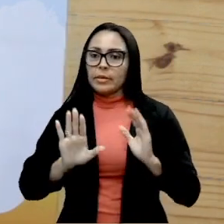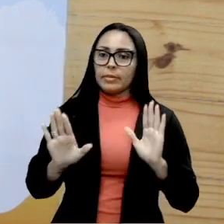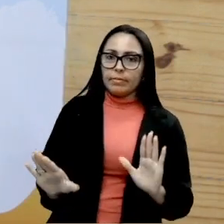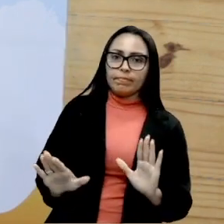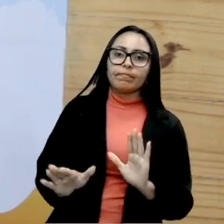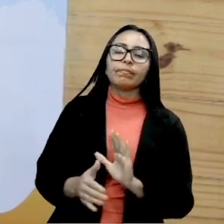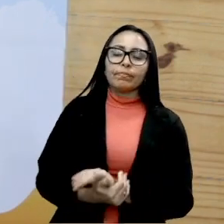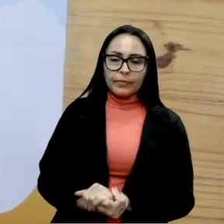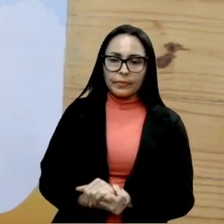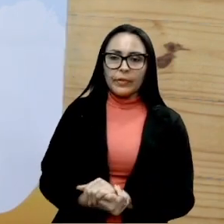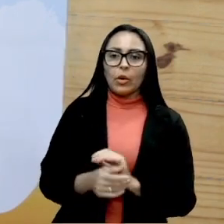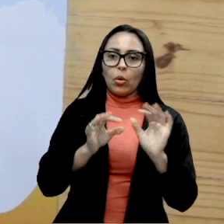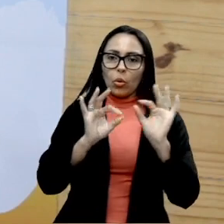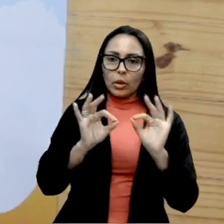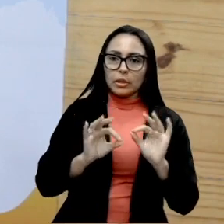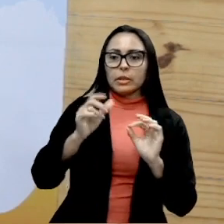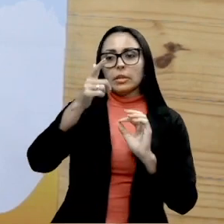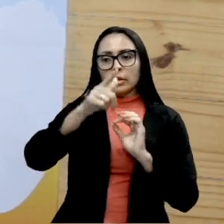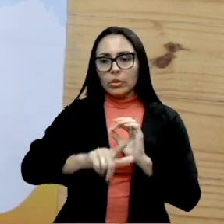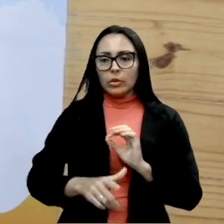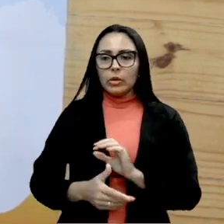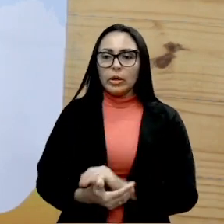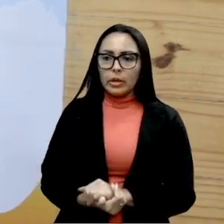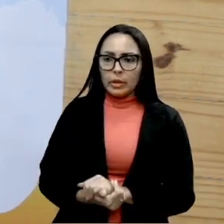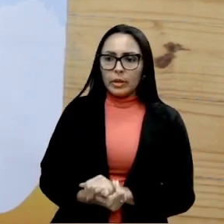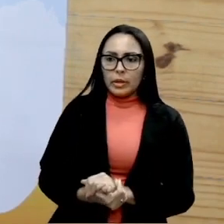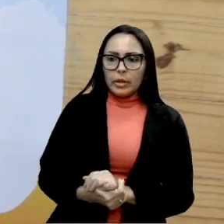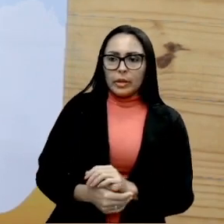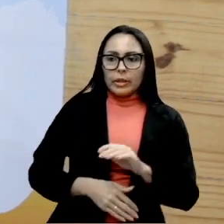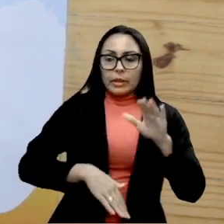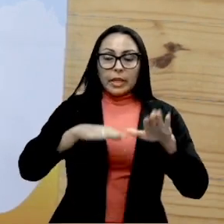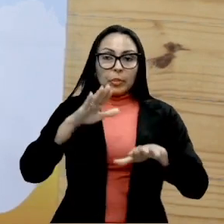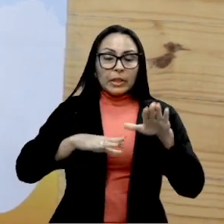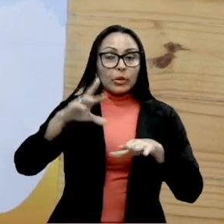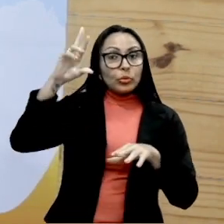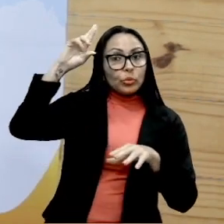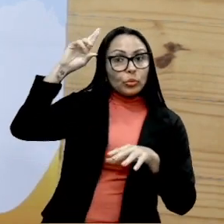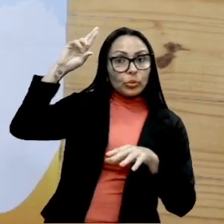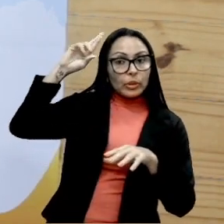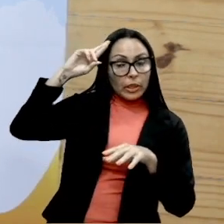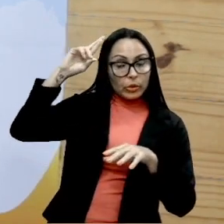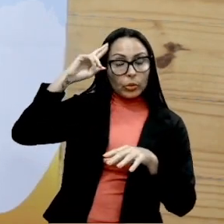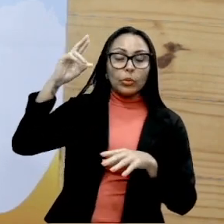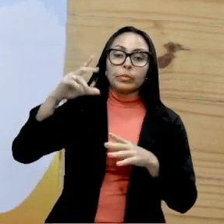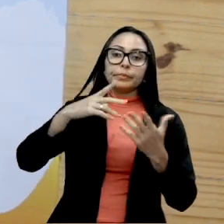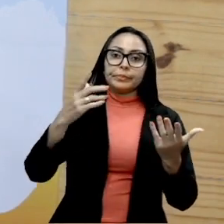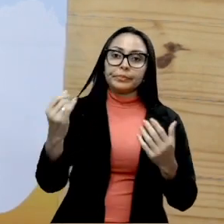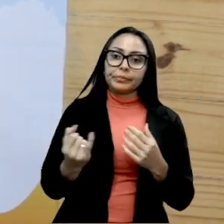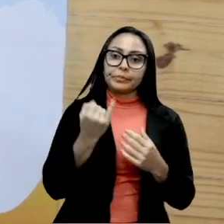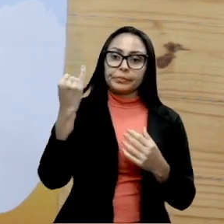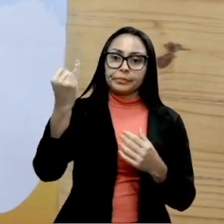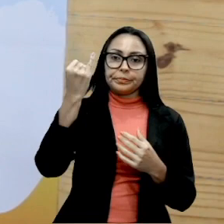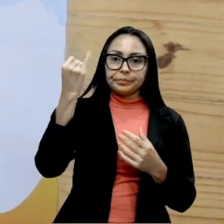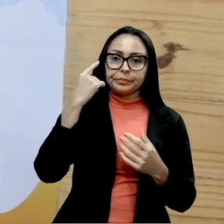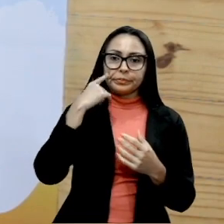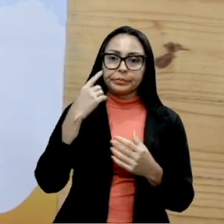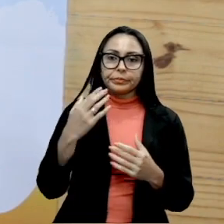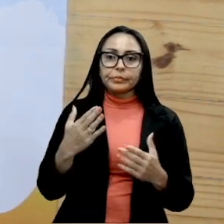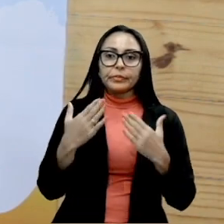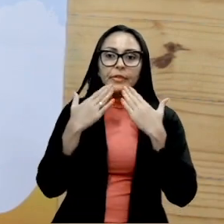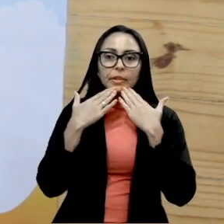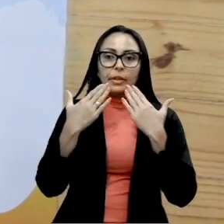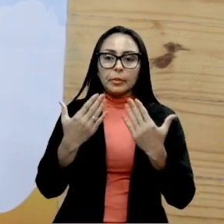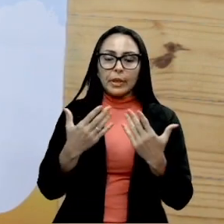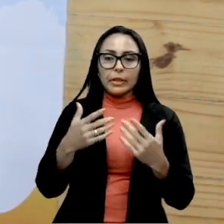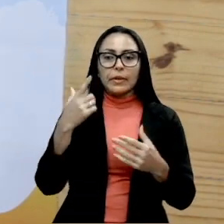os ajustes e regrava novamente. Dependendo do diretor e dependendo da importância da produção ou da cena, ele pede mesmo a cena